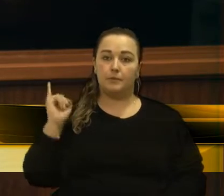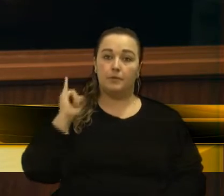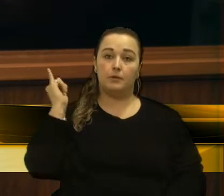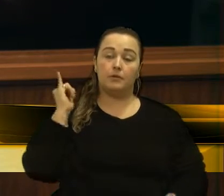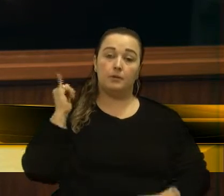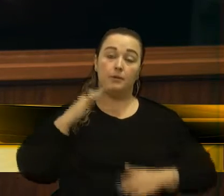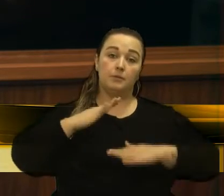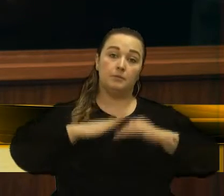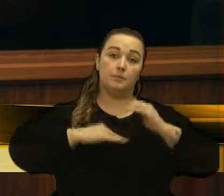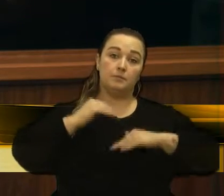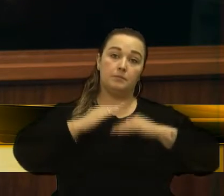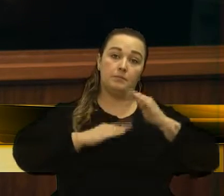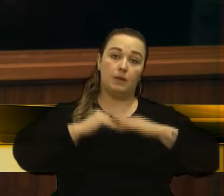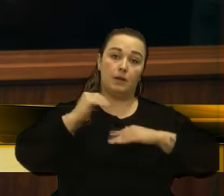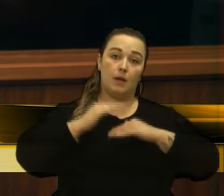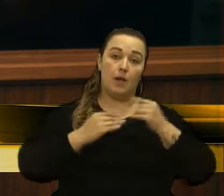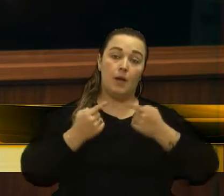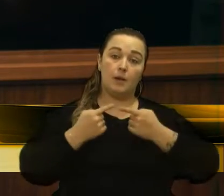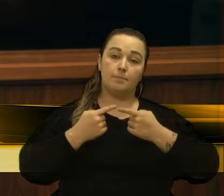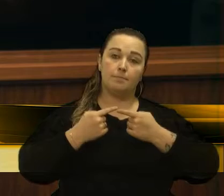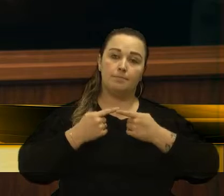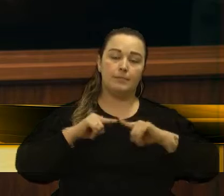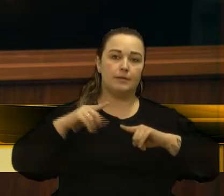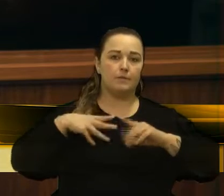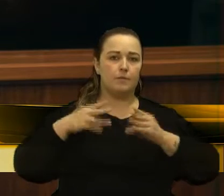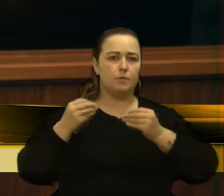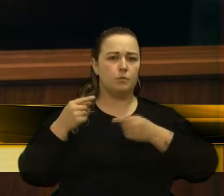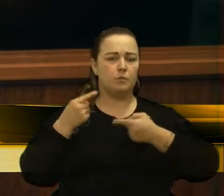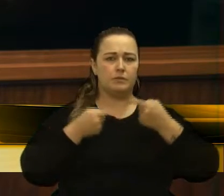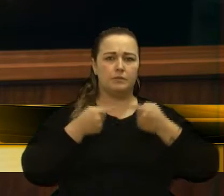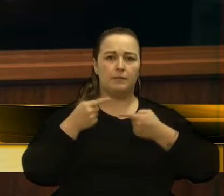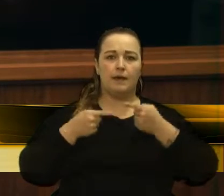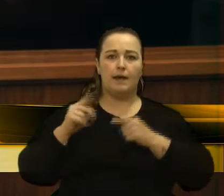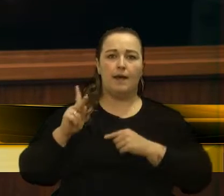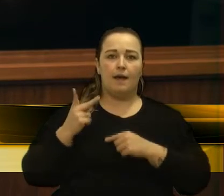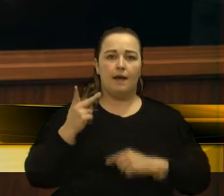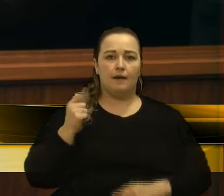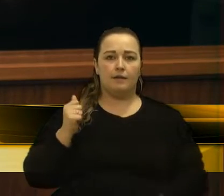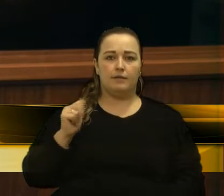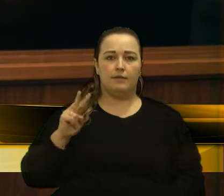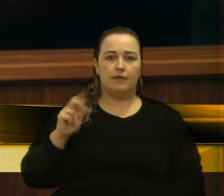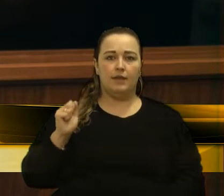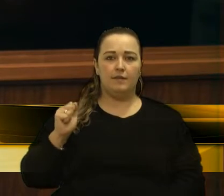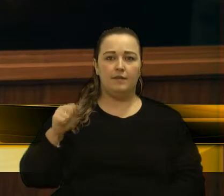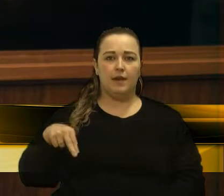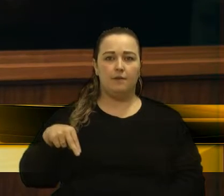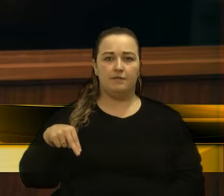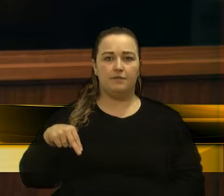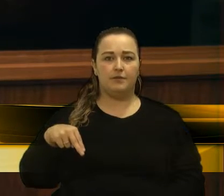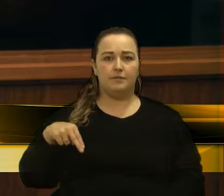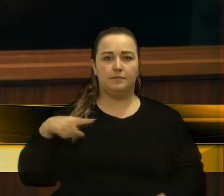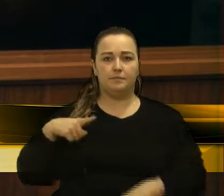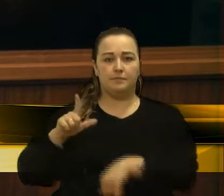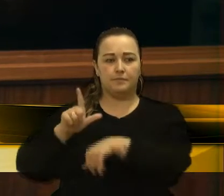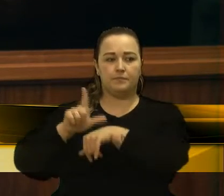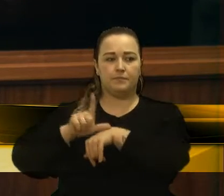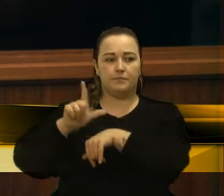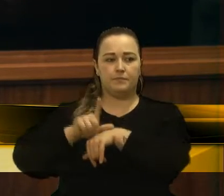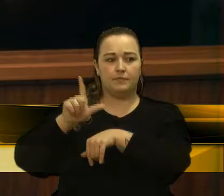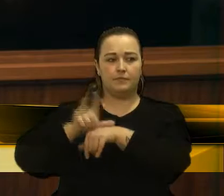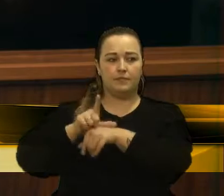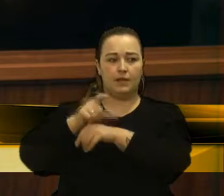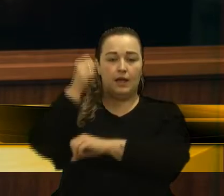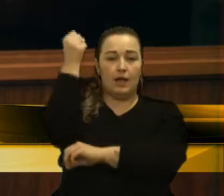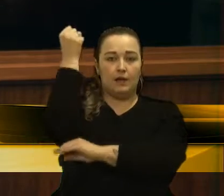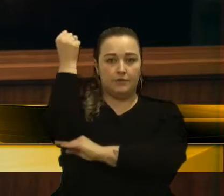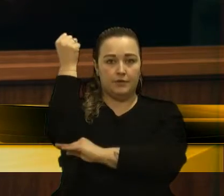cidade, no entanto, né, gerou muito conflito ali e ainda tem vários problemas, ainda está gerando problemas para aquela comunidade, e aí todos